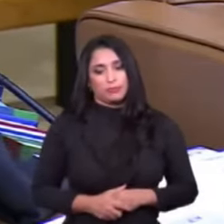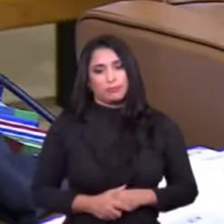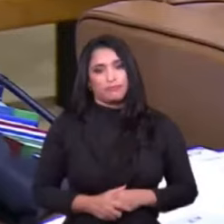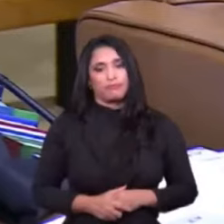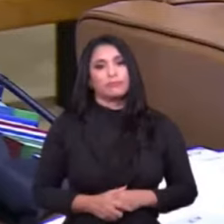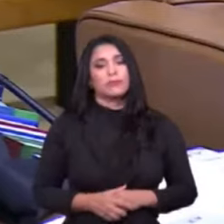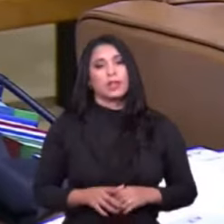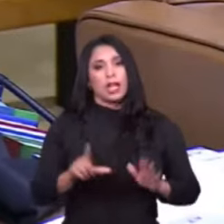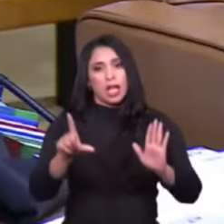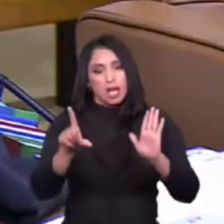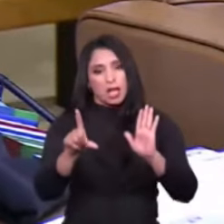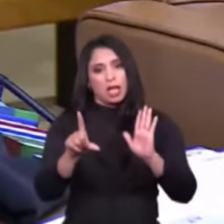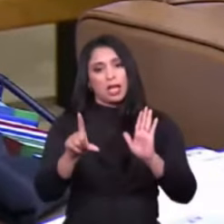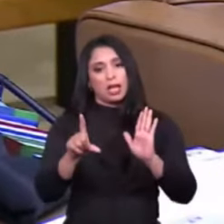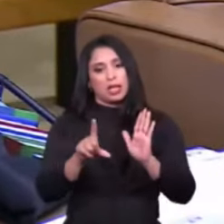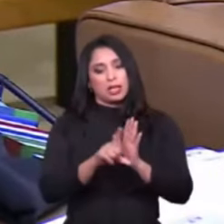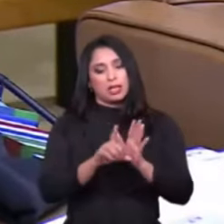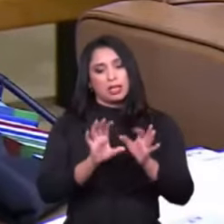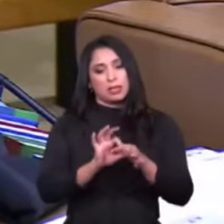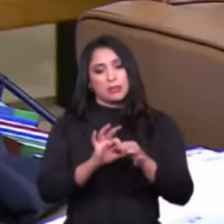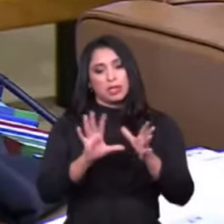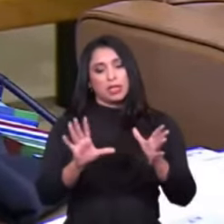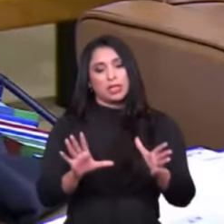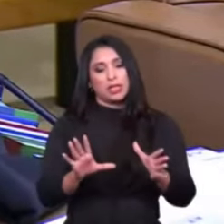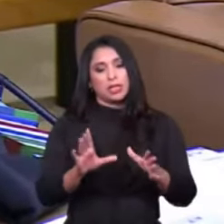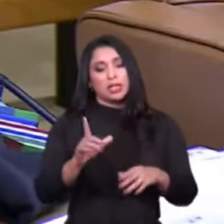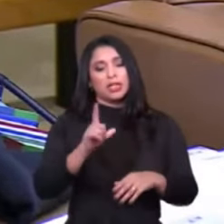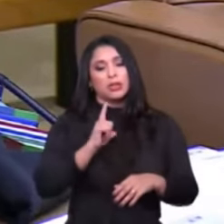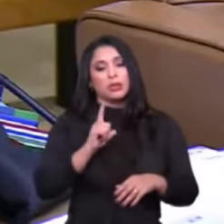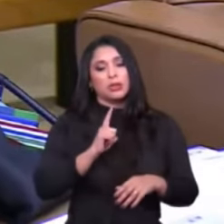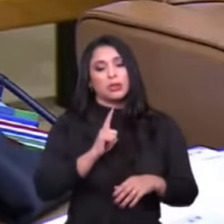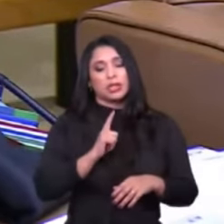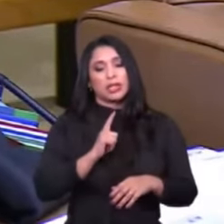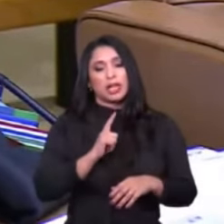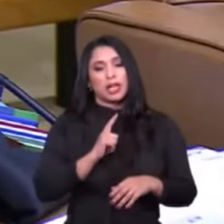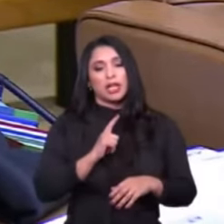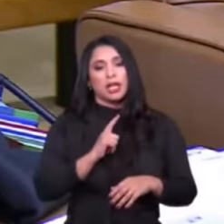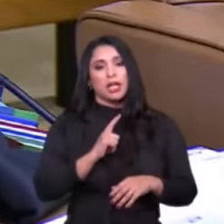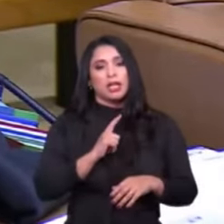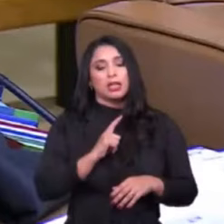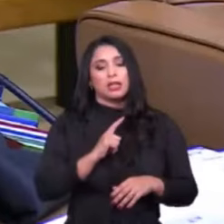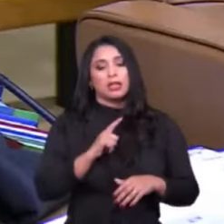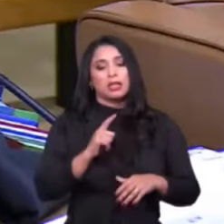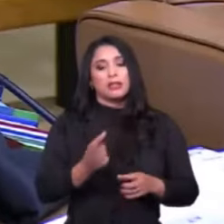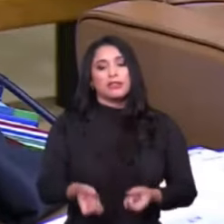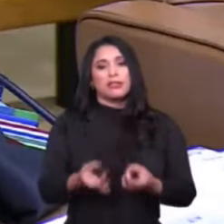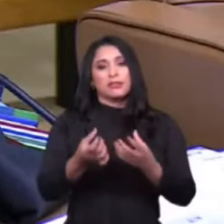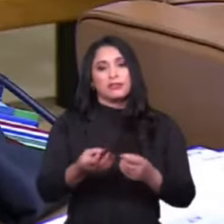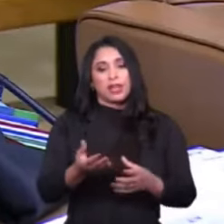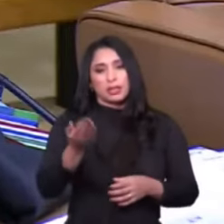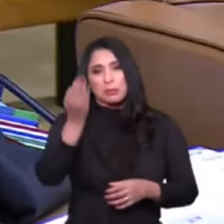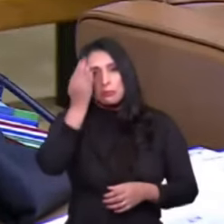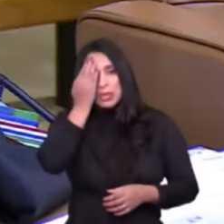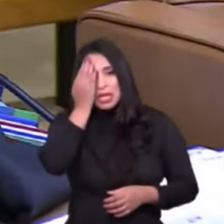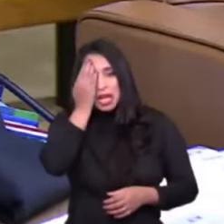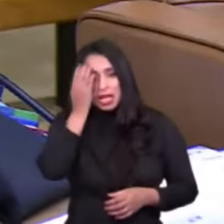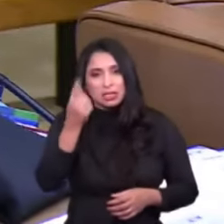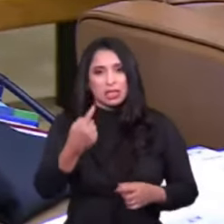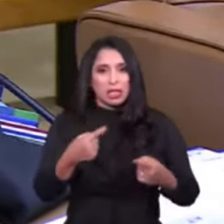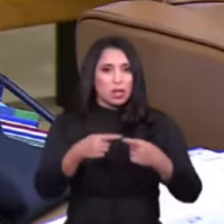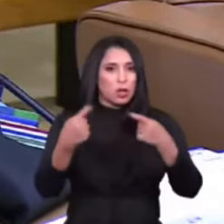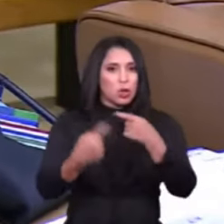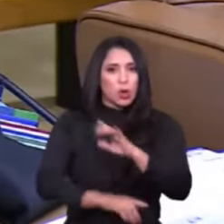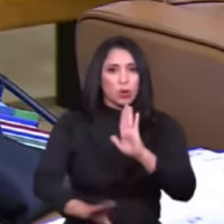Legalização de cannabis e manutenção do mercado ilegal, diz o relatório da ONU. Em